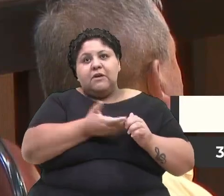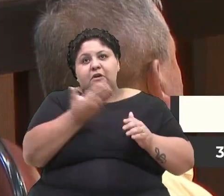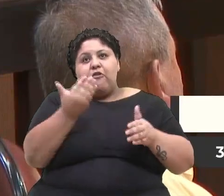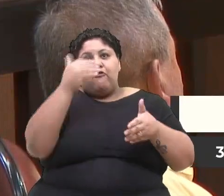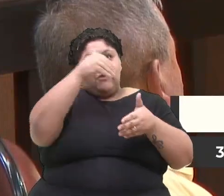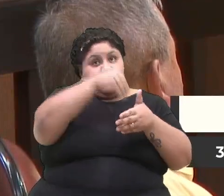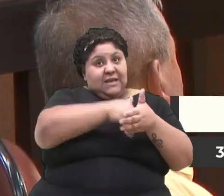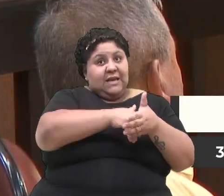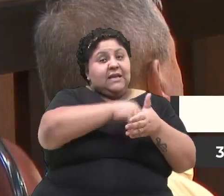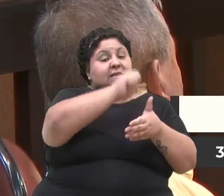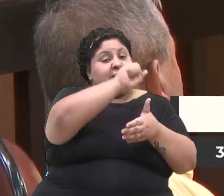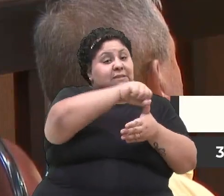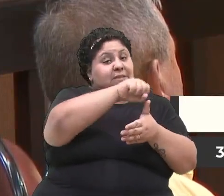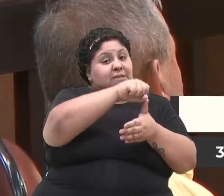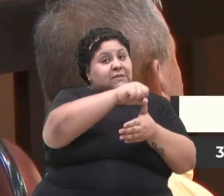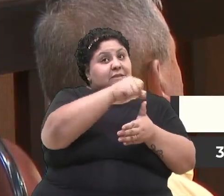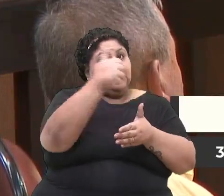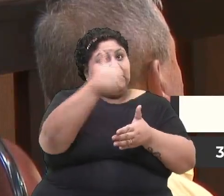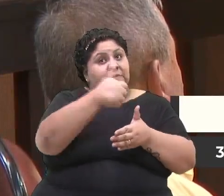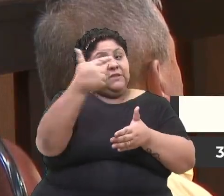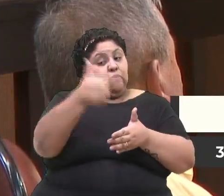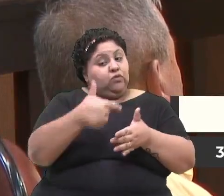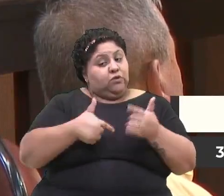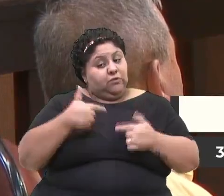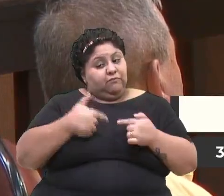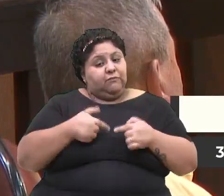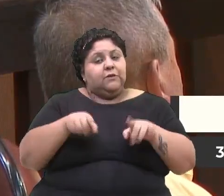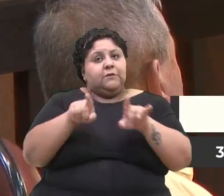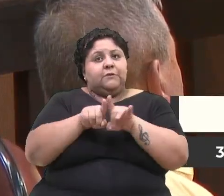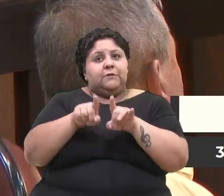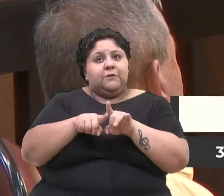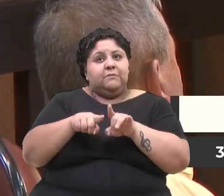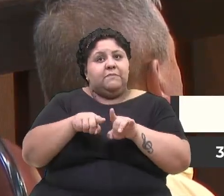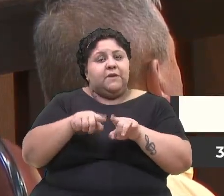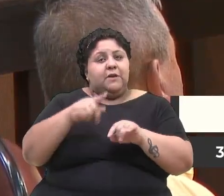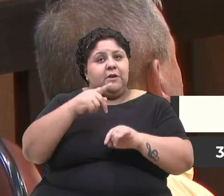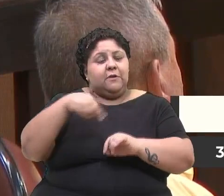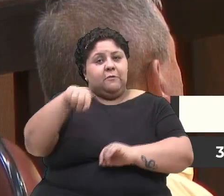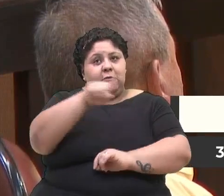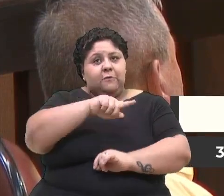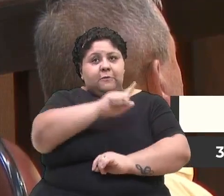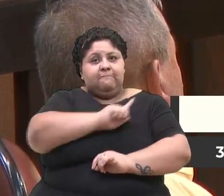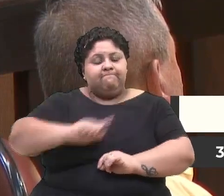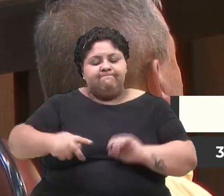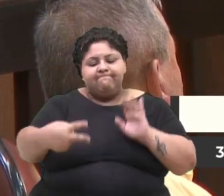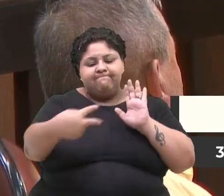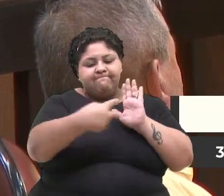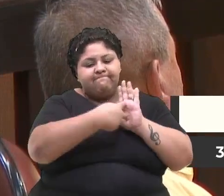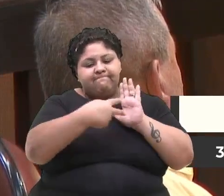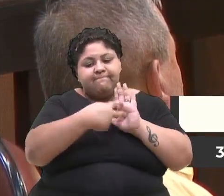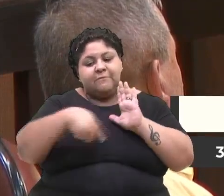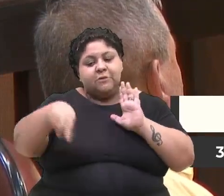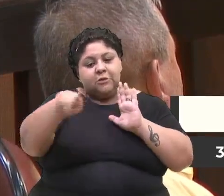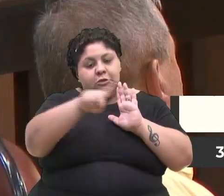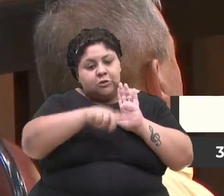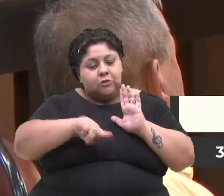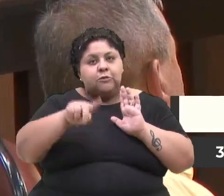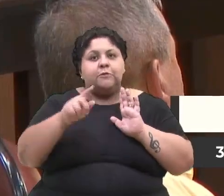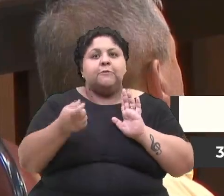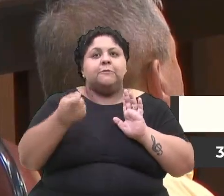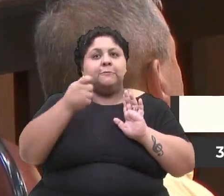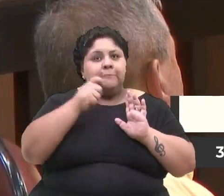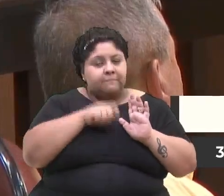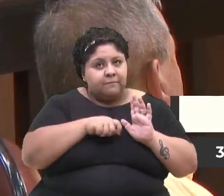favorável em primeira e segunda discussão e também ao nosso governo. É uma atenção que nós, legisladores, precisamos